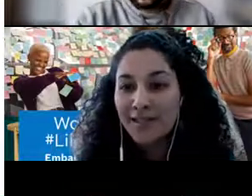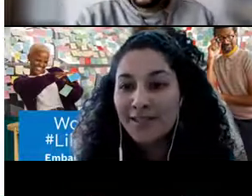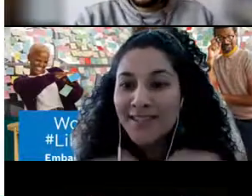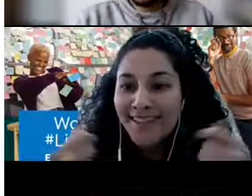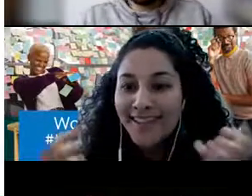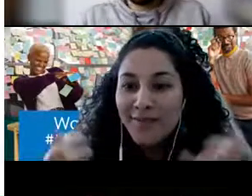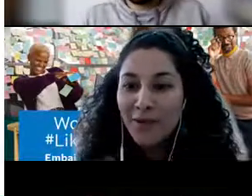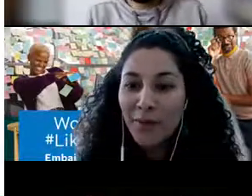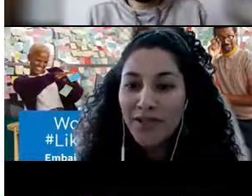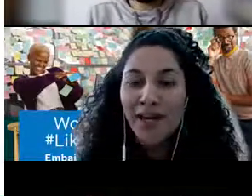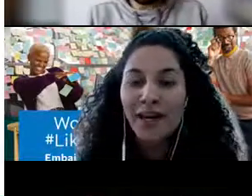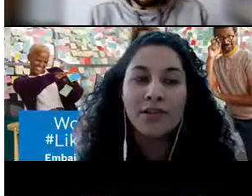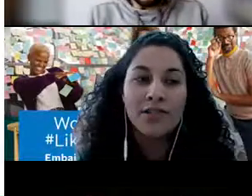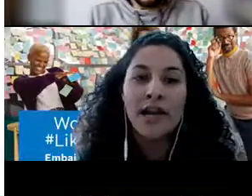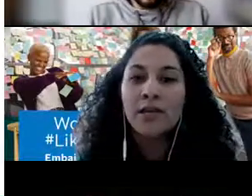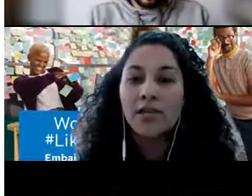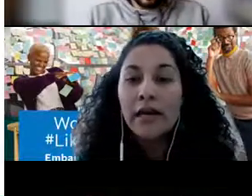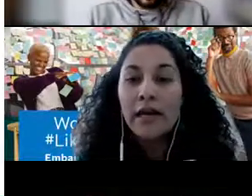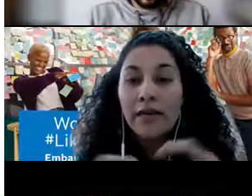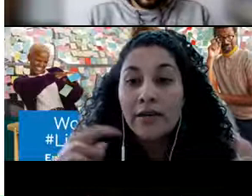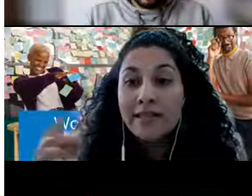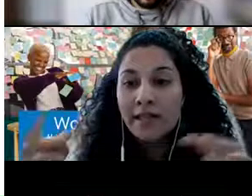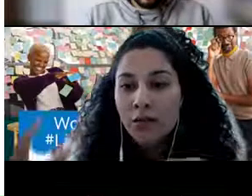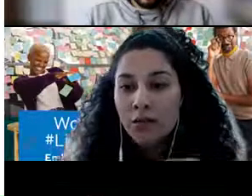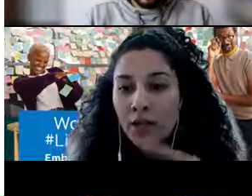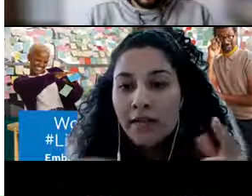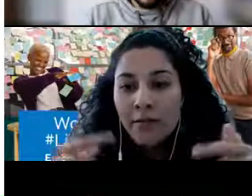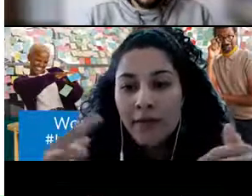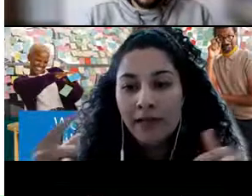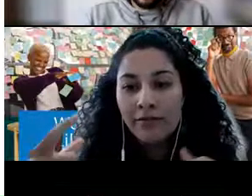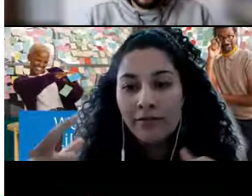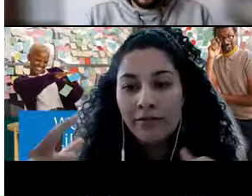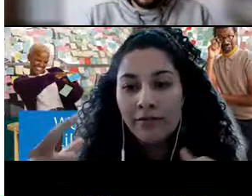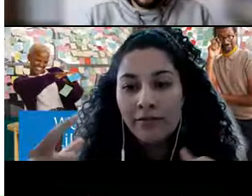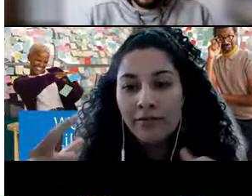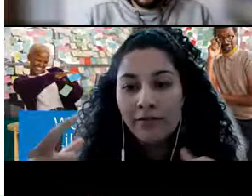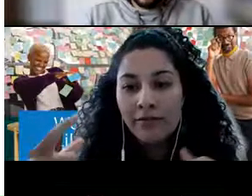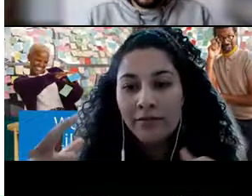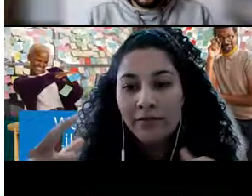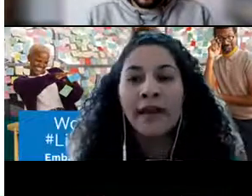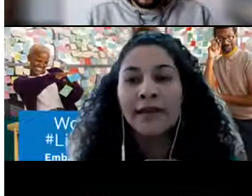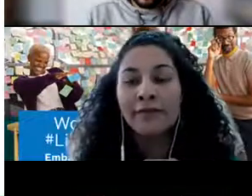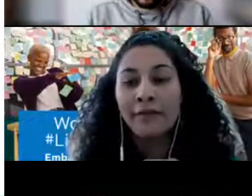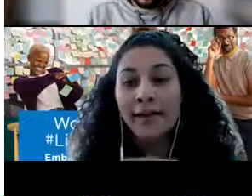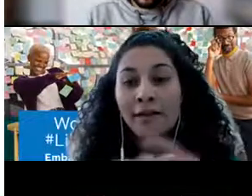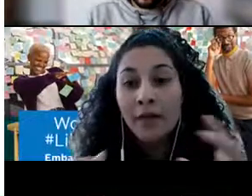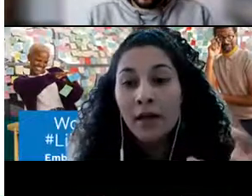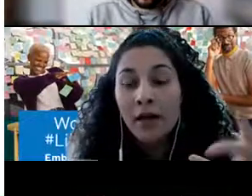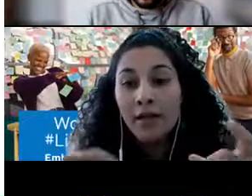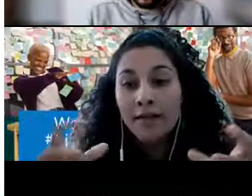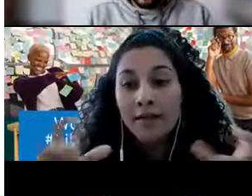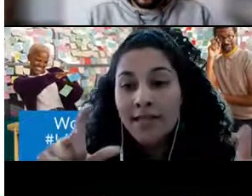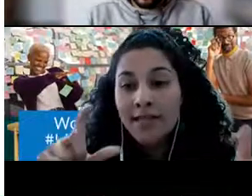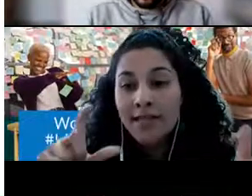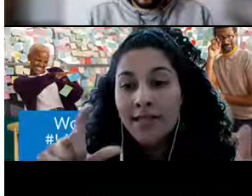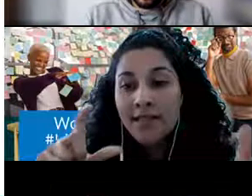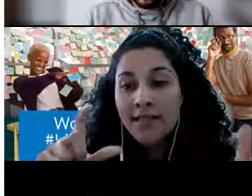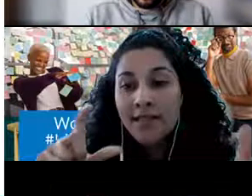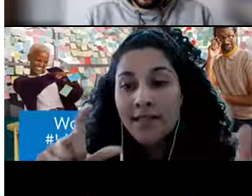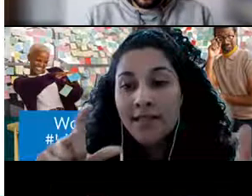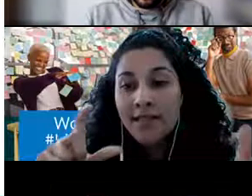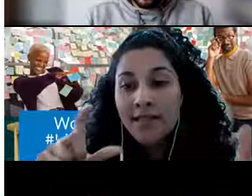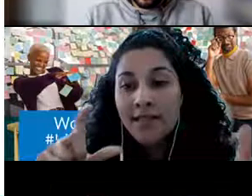tem bons anos e está aqui para compartilhar com a gente. Então, é esse networking também que vai fortalecendo, né, que vai também trazendo aí